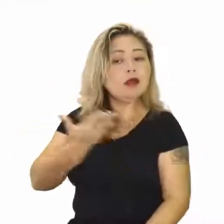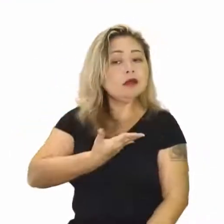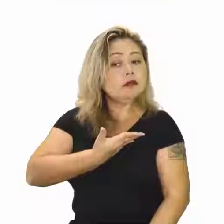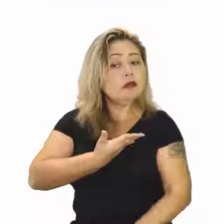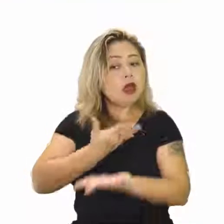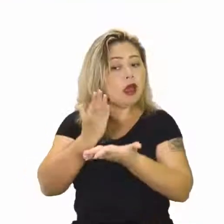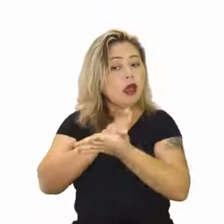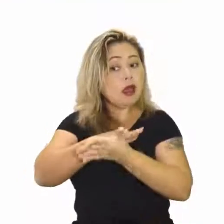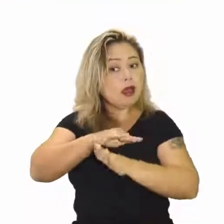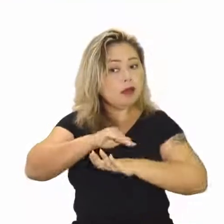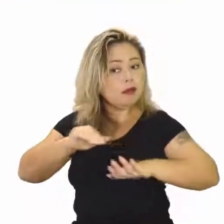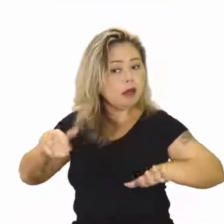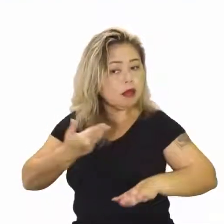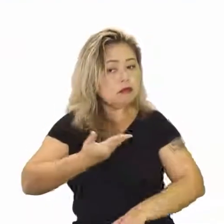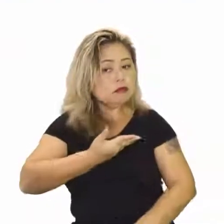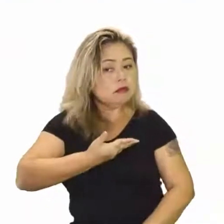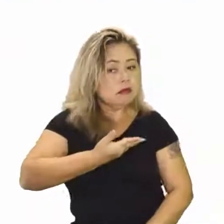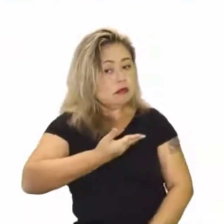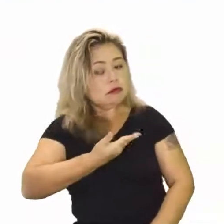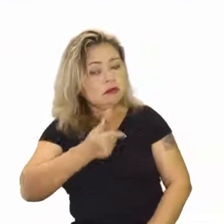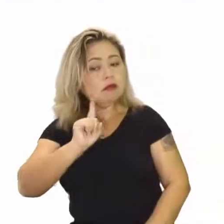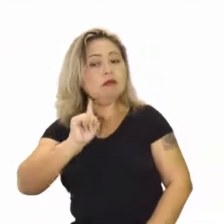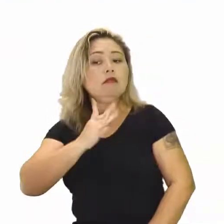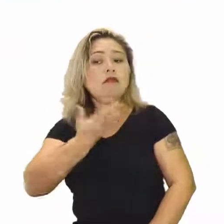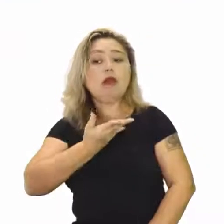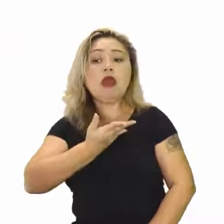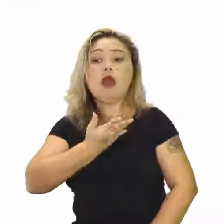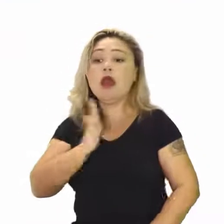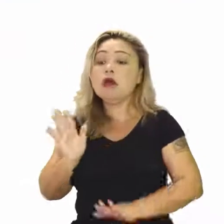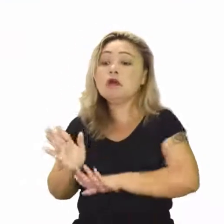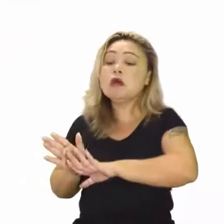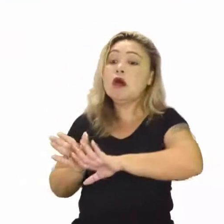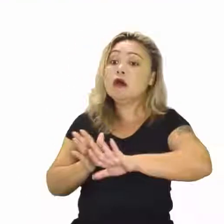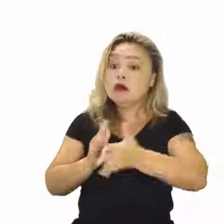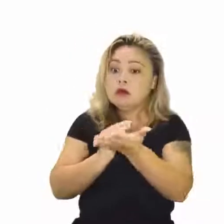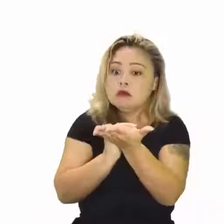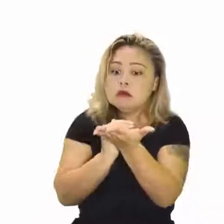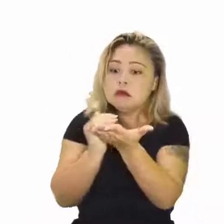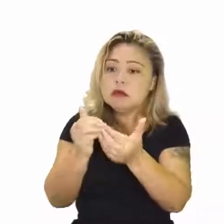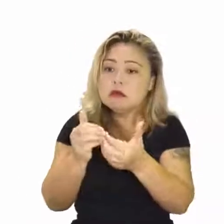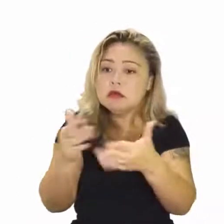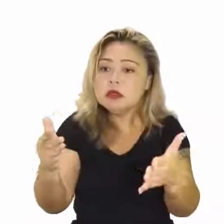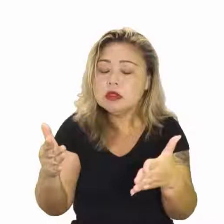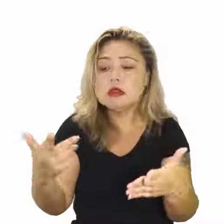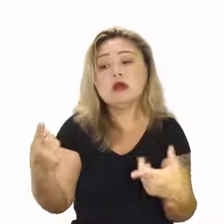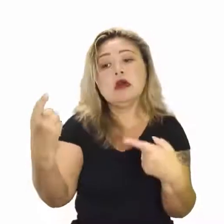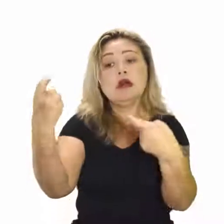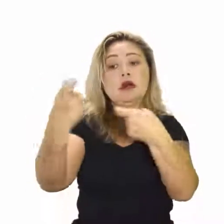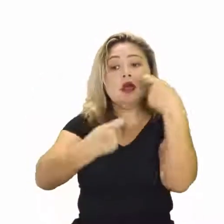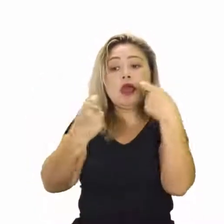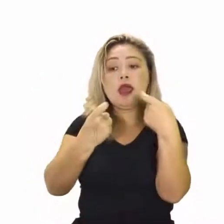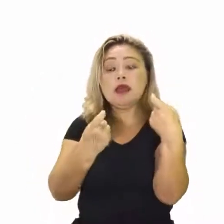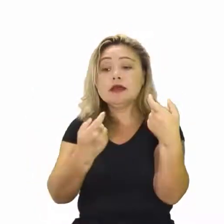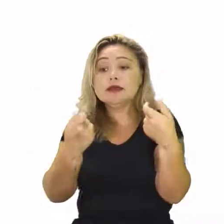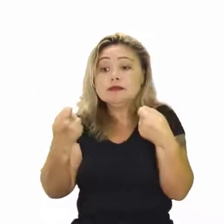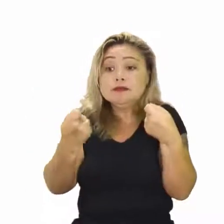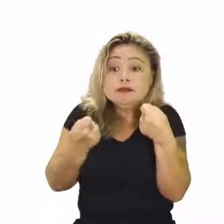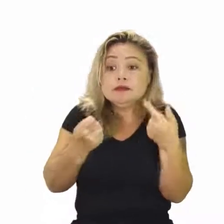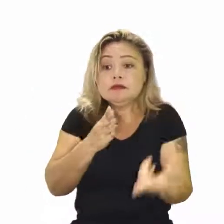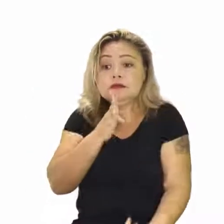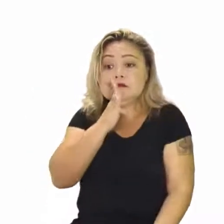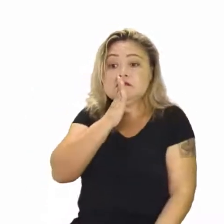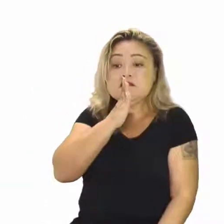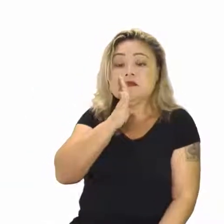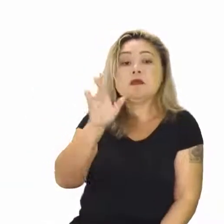acabar. Vai entrar num período chamado Guerra Fria. Fevereiro de